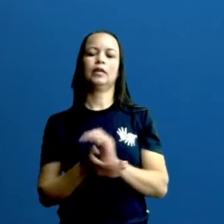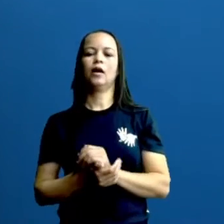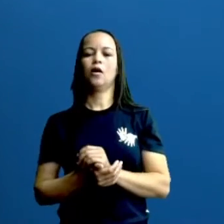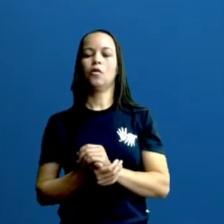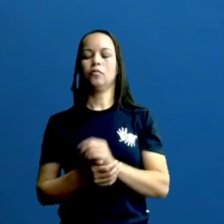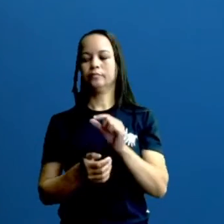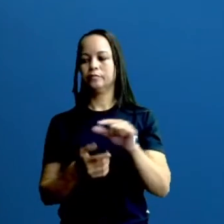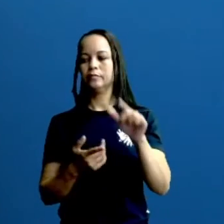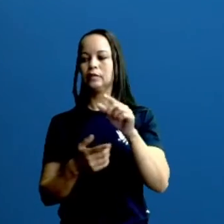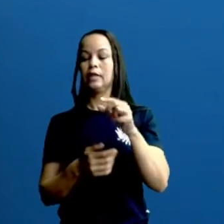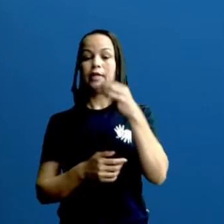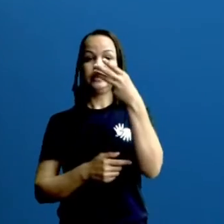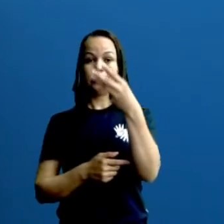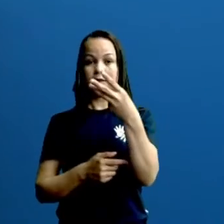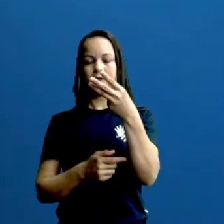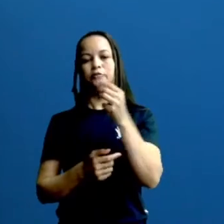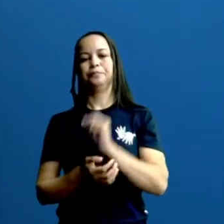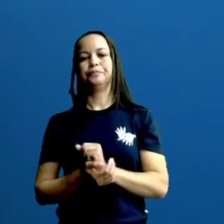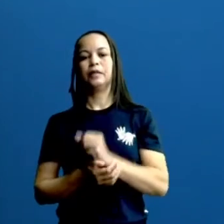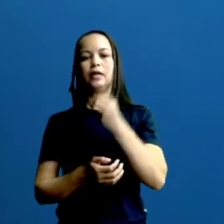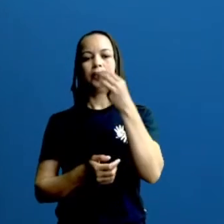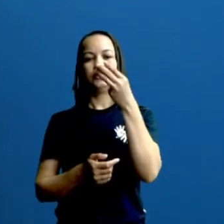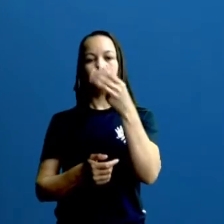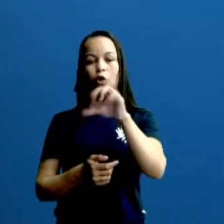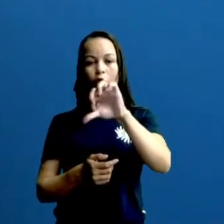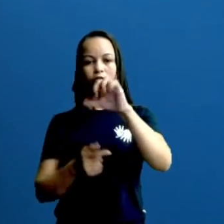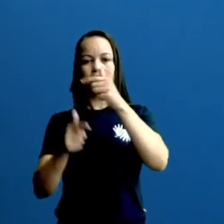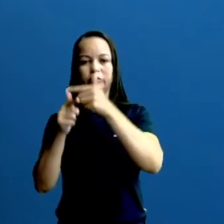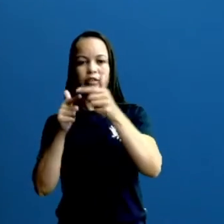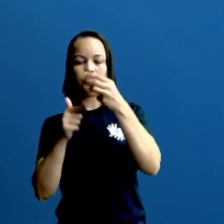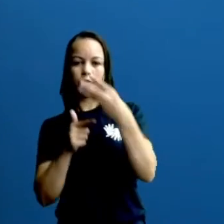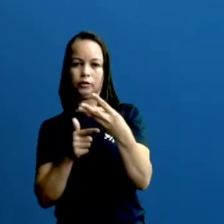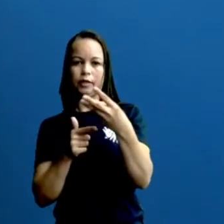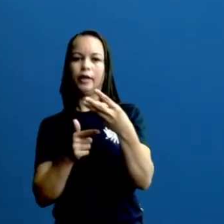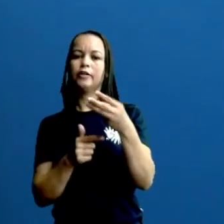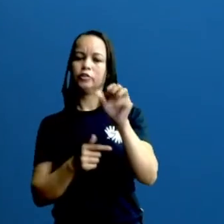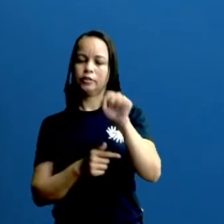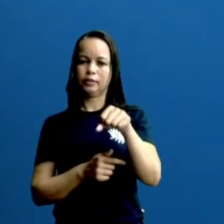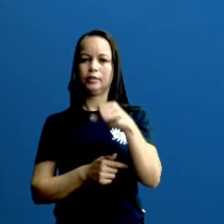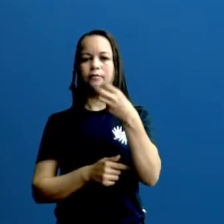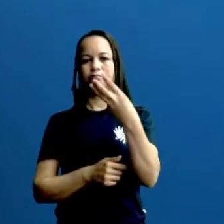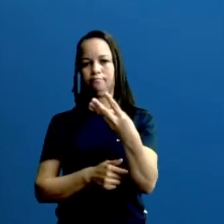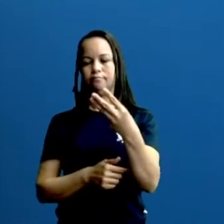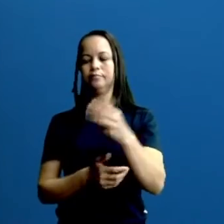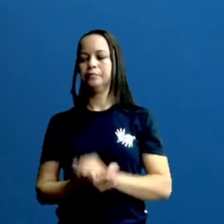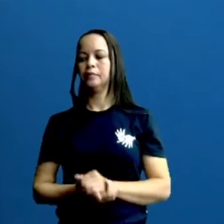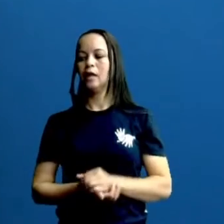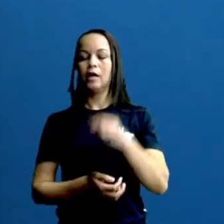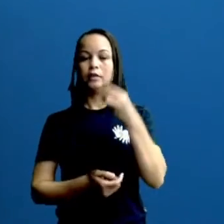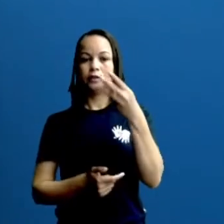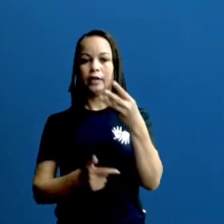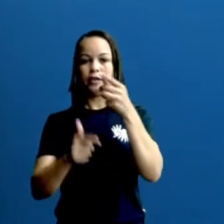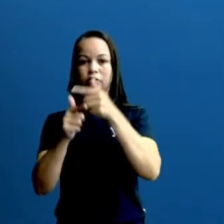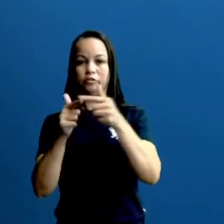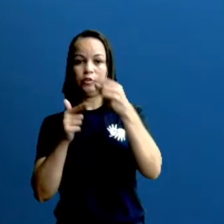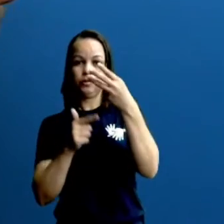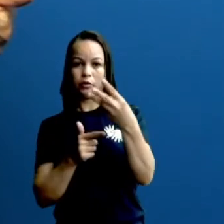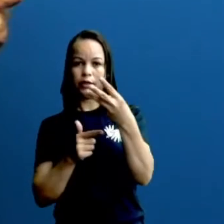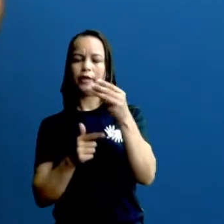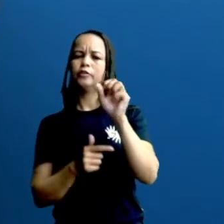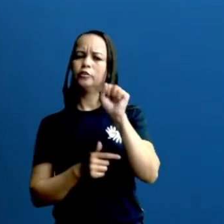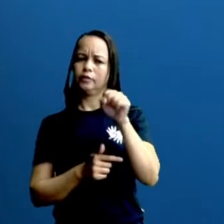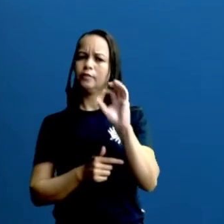Aumenta o divisor, bota 3. O 9 é divisível por 3? Sim. Dá 3. O 3 é divisível por